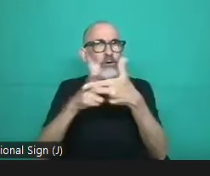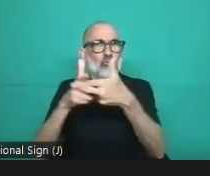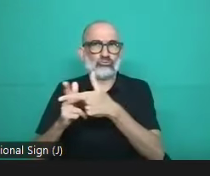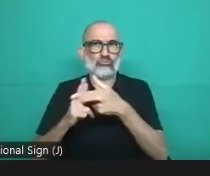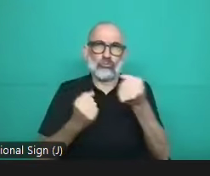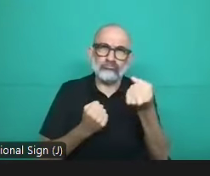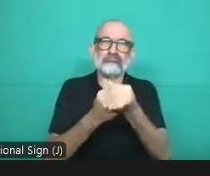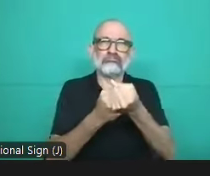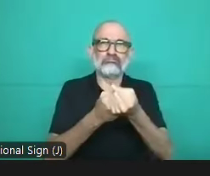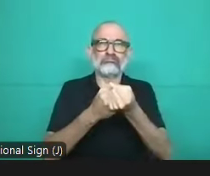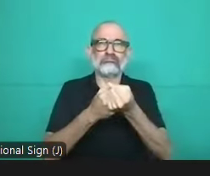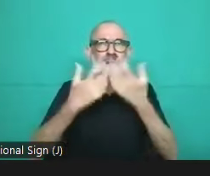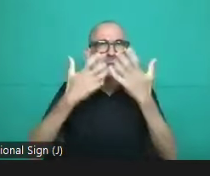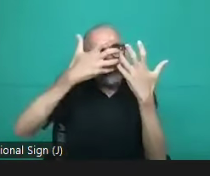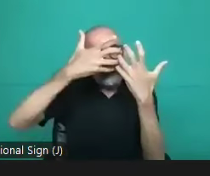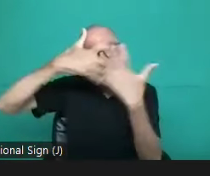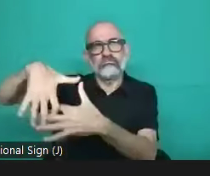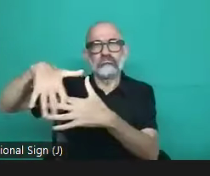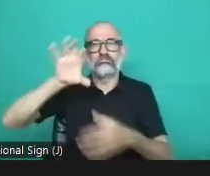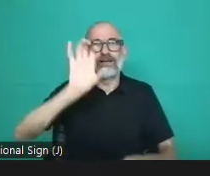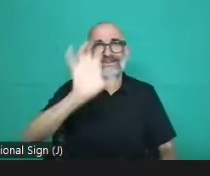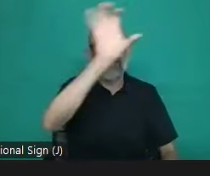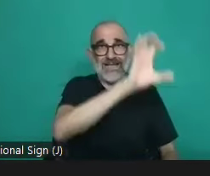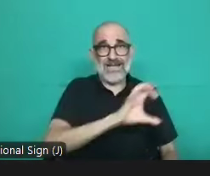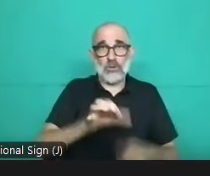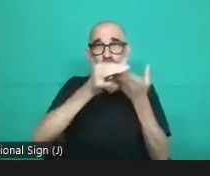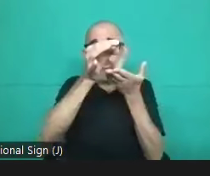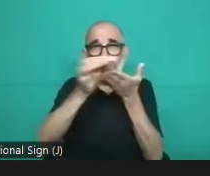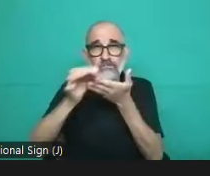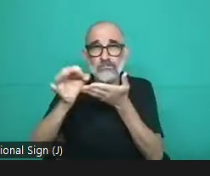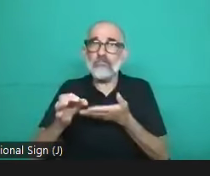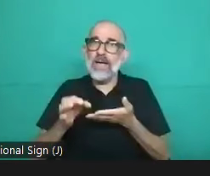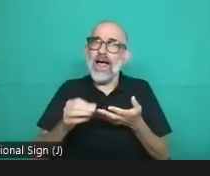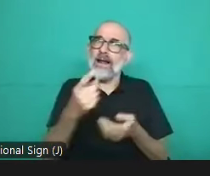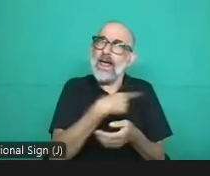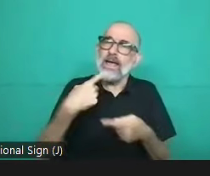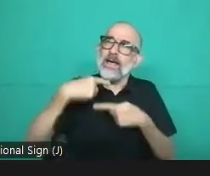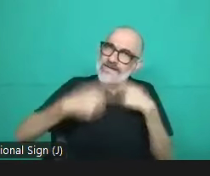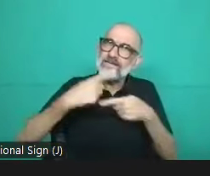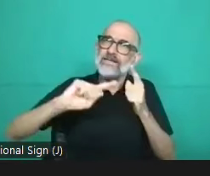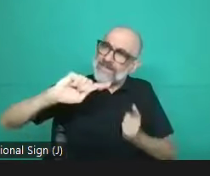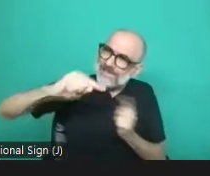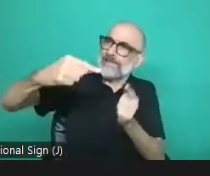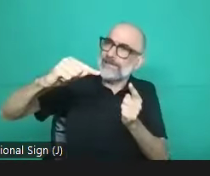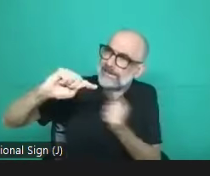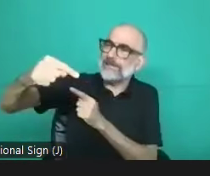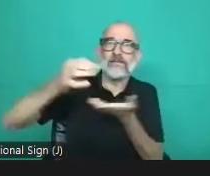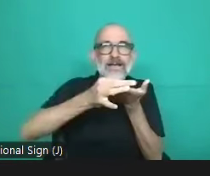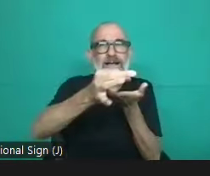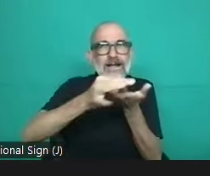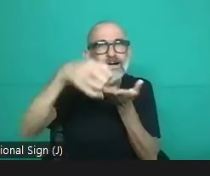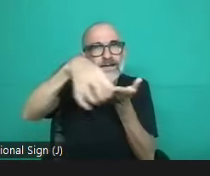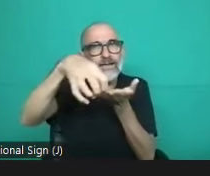filas, melhorar e qualificar o acesso, expandir e qualificar o acesso dos pacientes do Sistema Único de Saúde